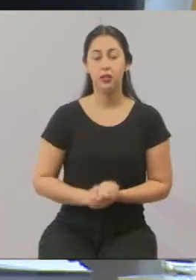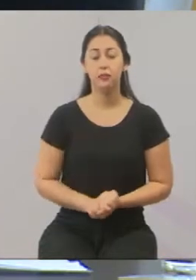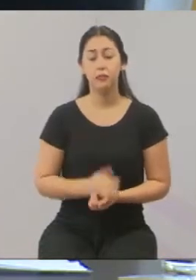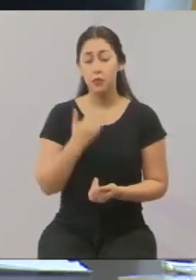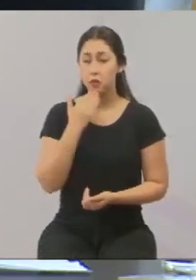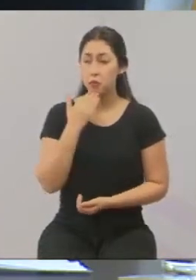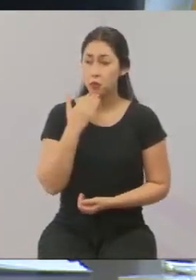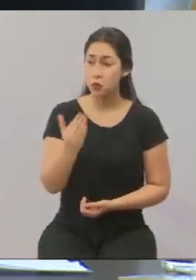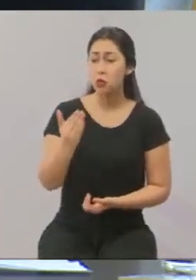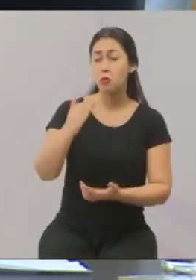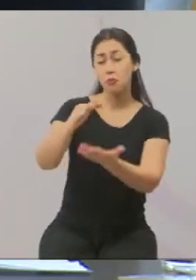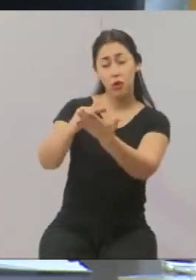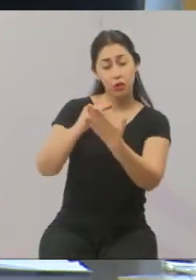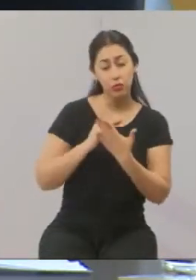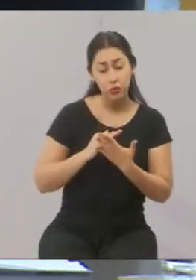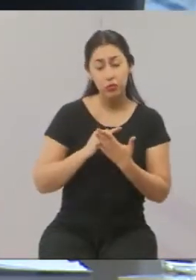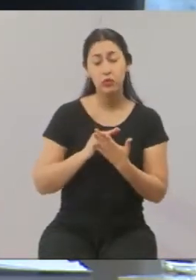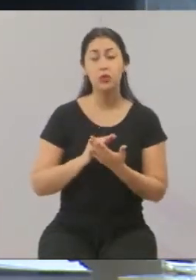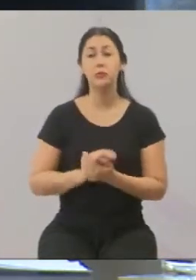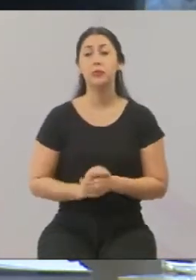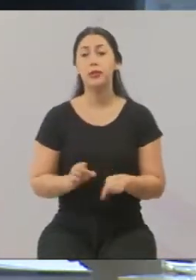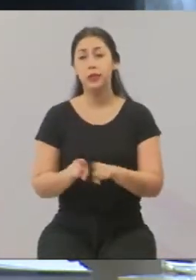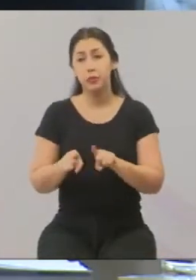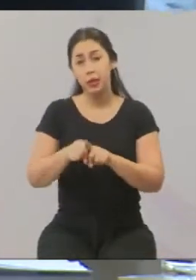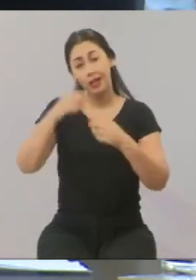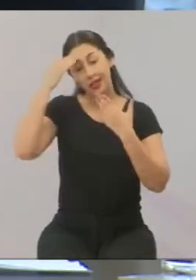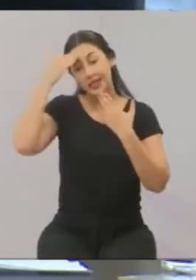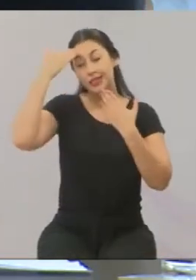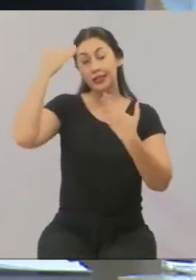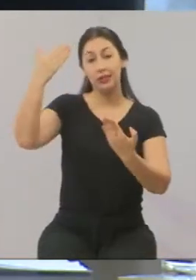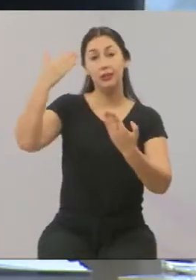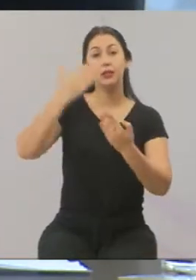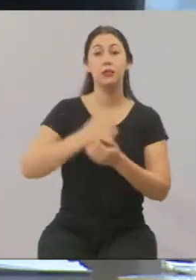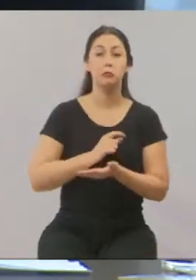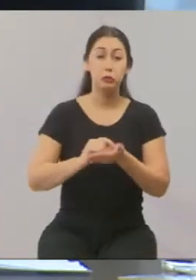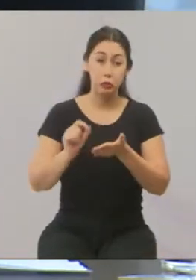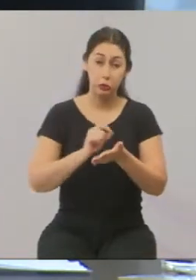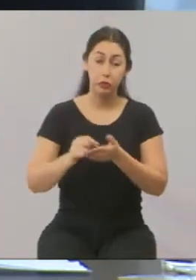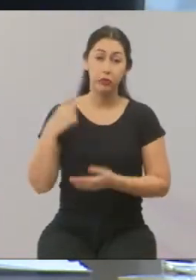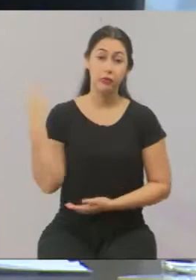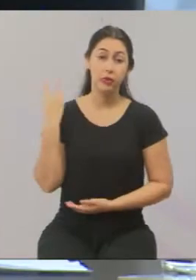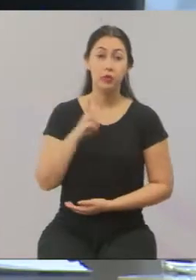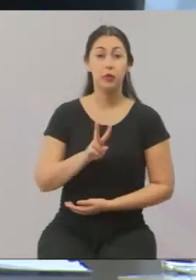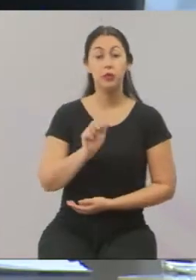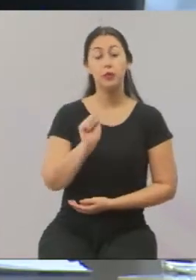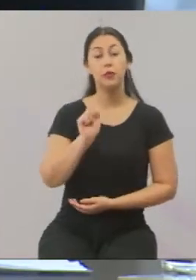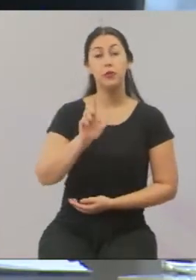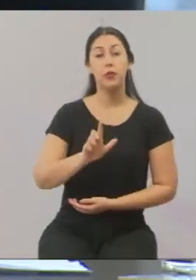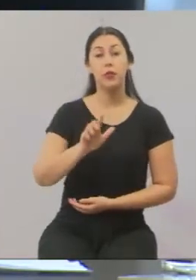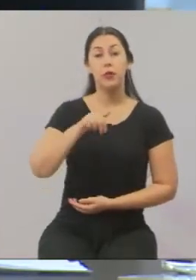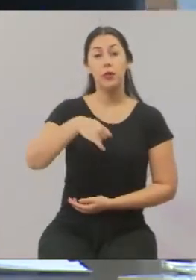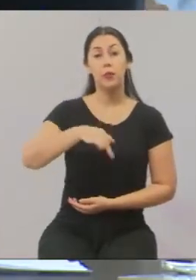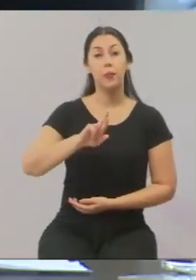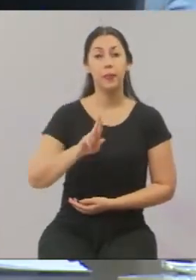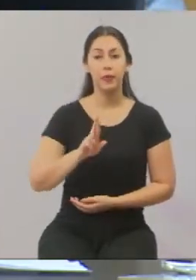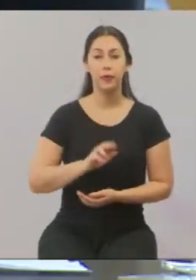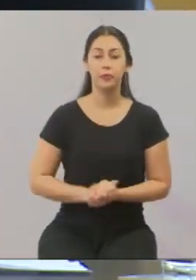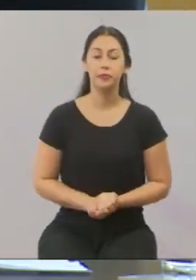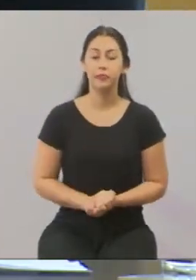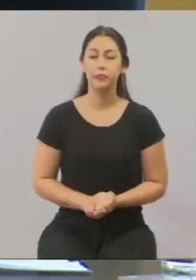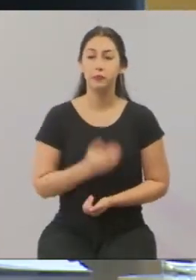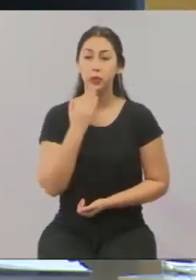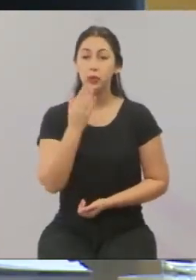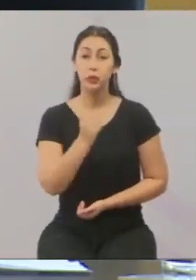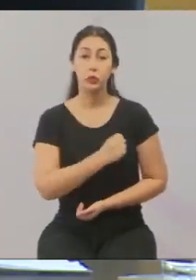à compreensão e aos prestes da EDP e antecipando agradecimento pela atenção dispensada, subscrevemos. Vereador Valmir Parque do Meia Lua. Requerimento